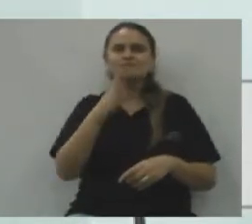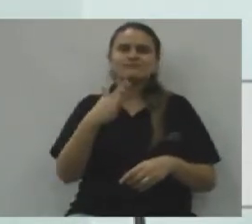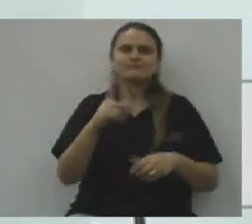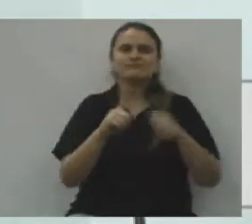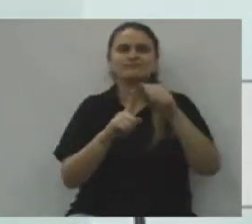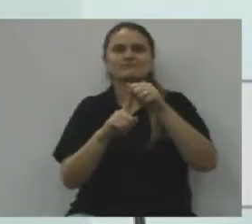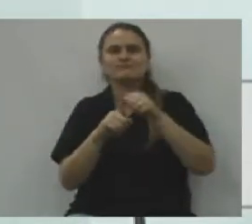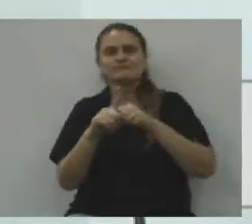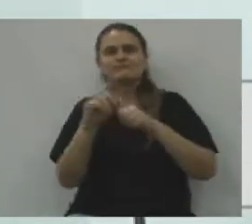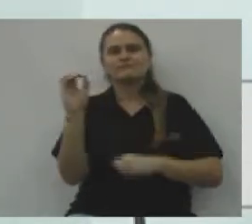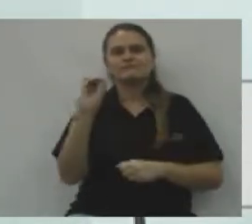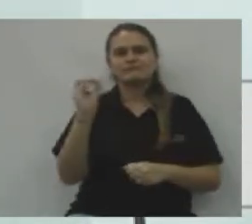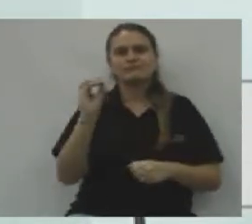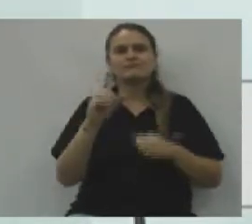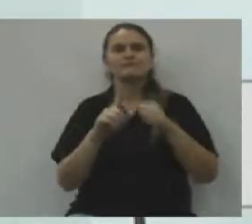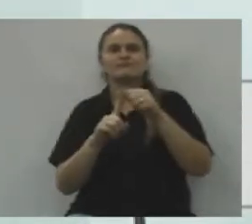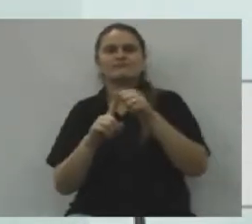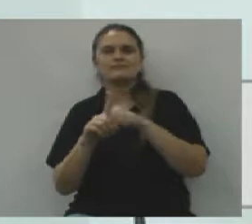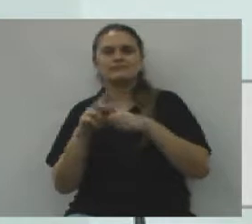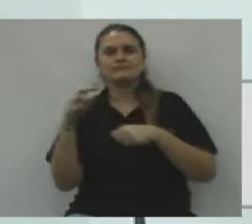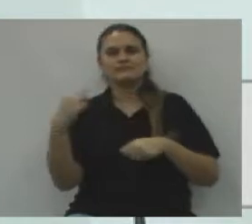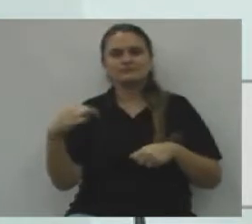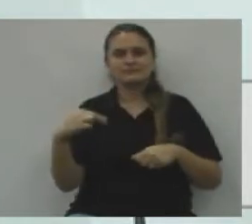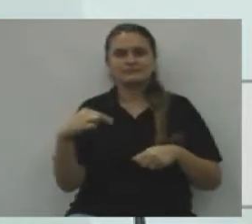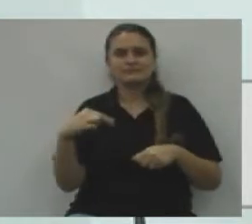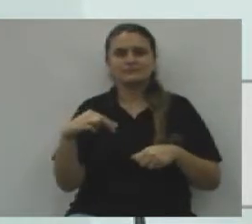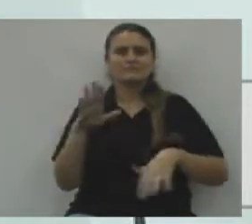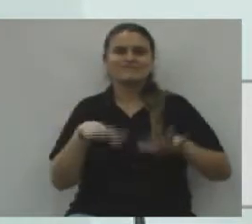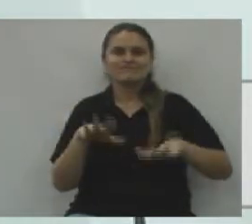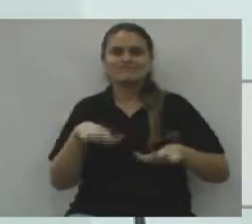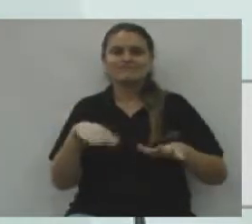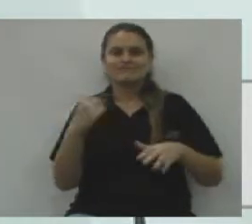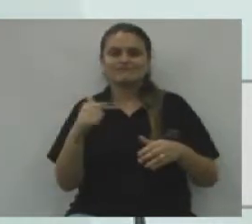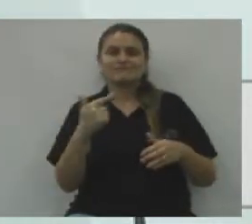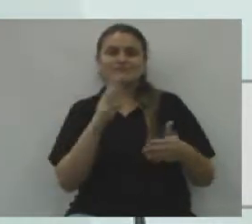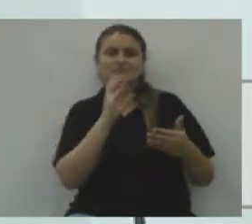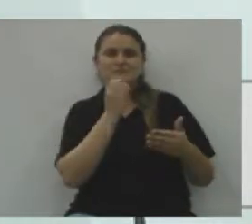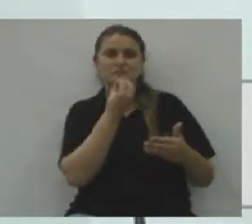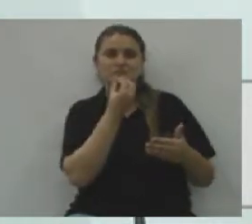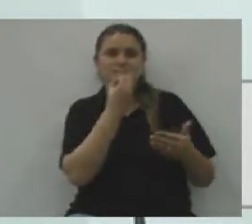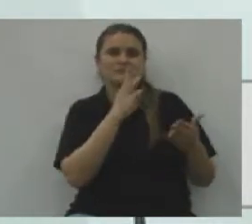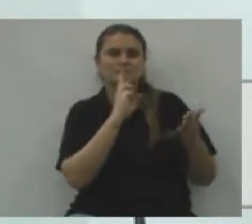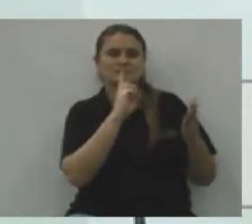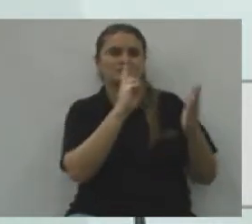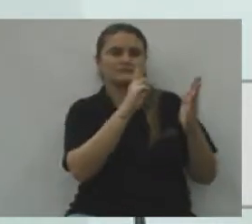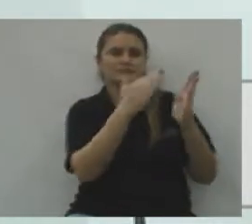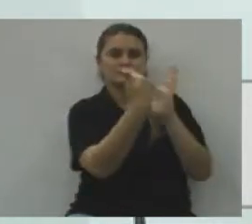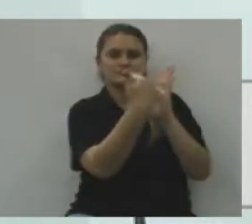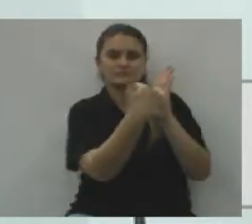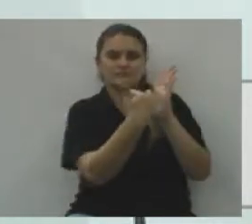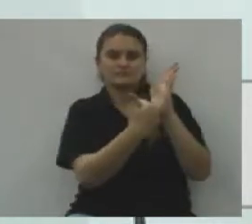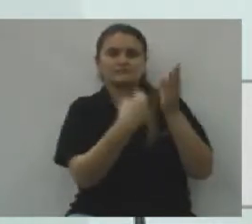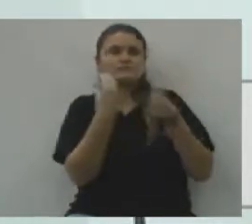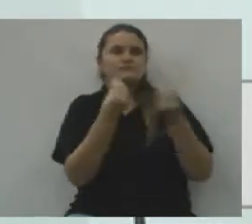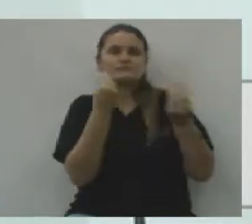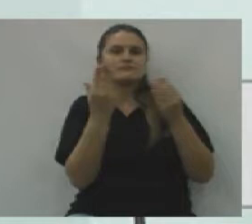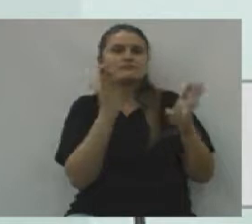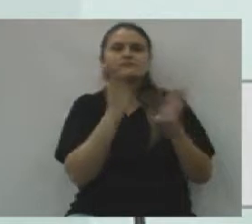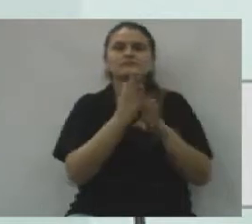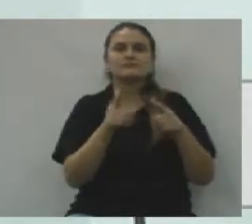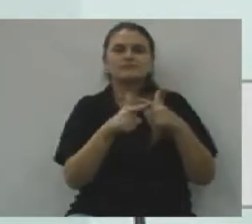do mês de outubro, novembro. Ou seja, ainda que nós tivéssemos um resultado frutífero e conseguíssemos resolver, descobrir o problema